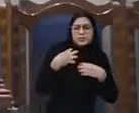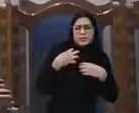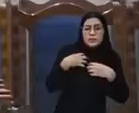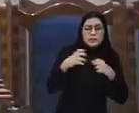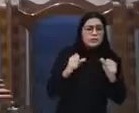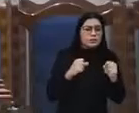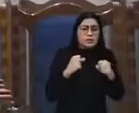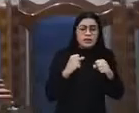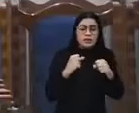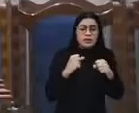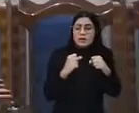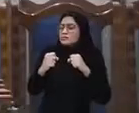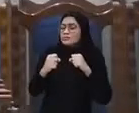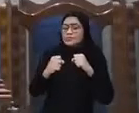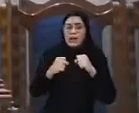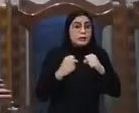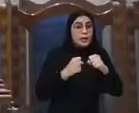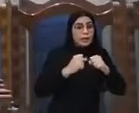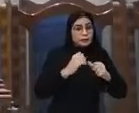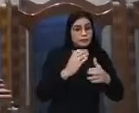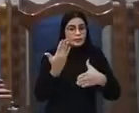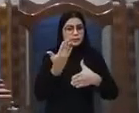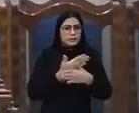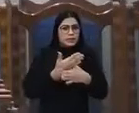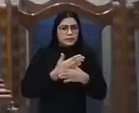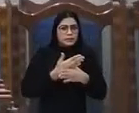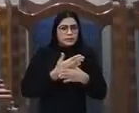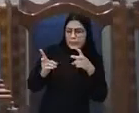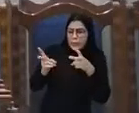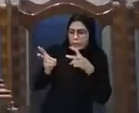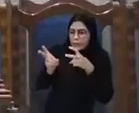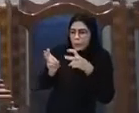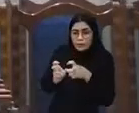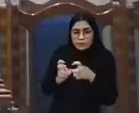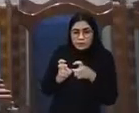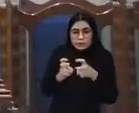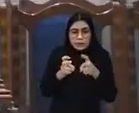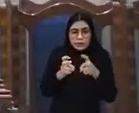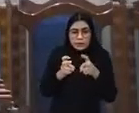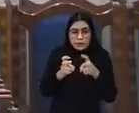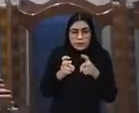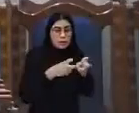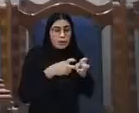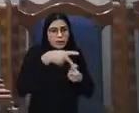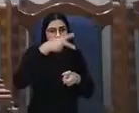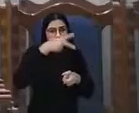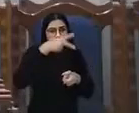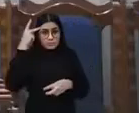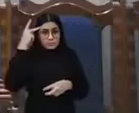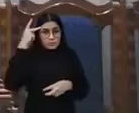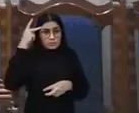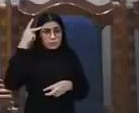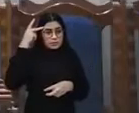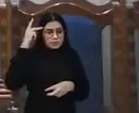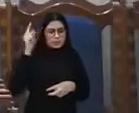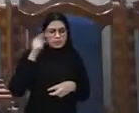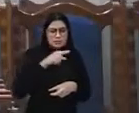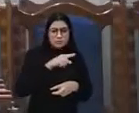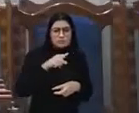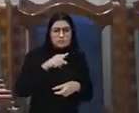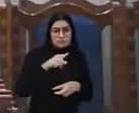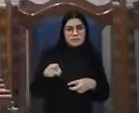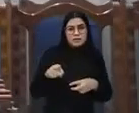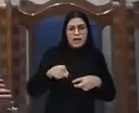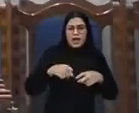naquela cidade e começa a perceber o nível de idolatria daquela